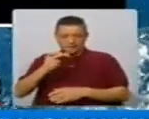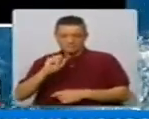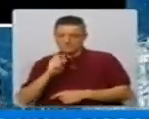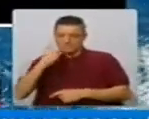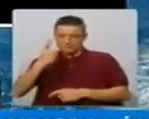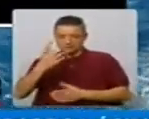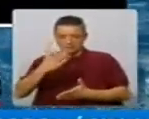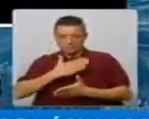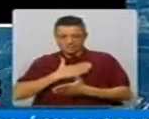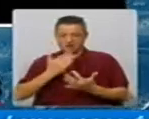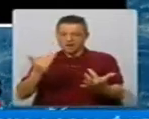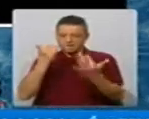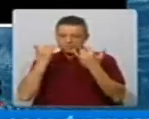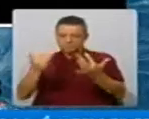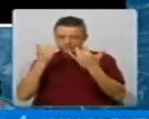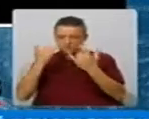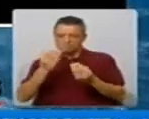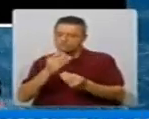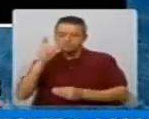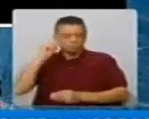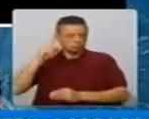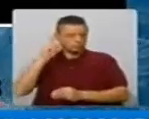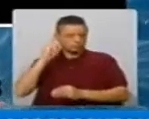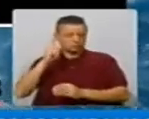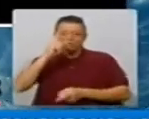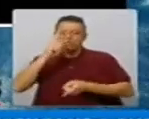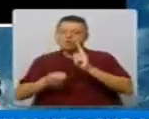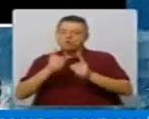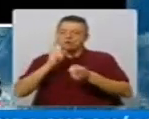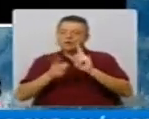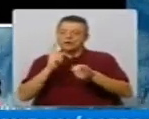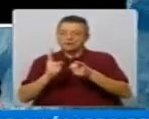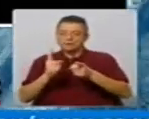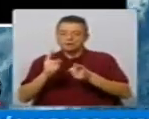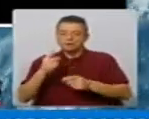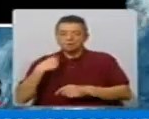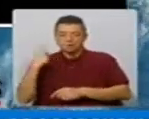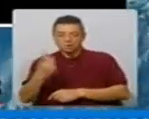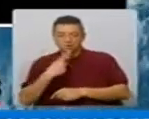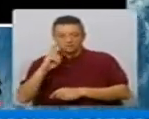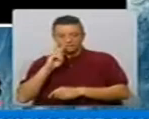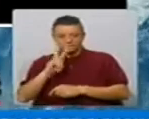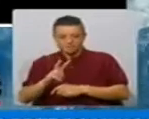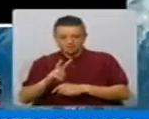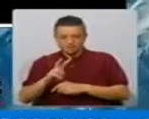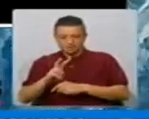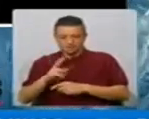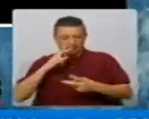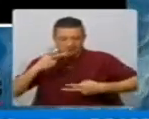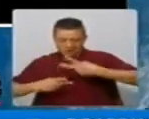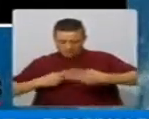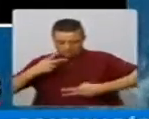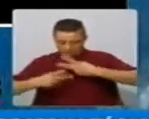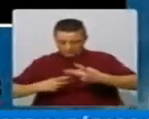que nos vai dar imensas informações extremamente preciosas sobre o que é que nós podemos ver, analisar